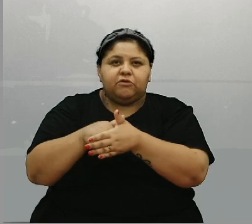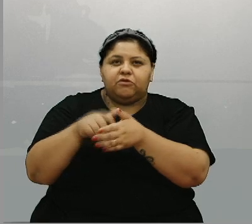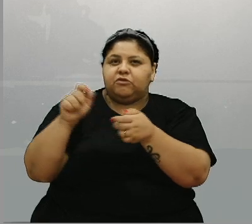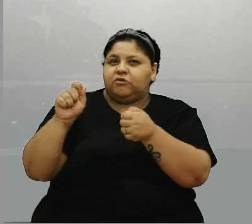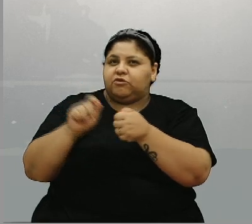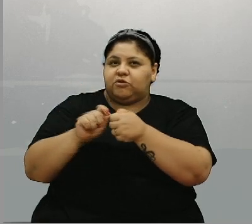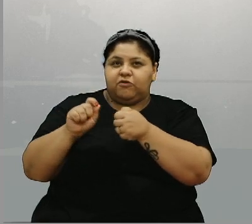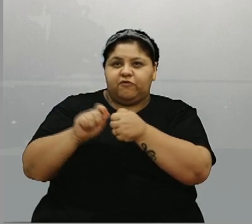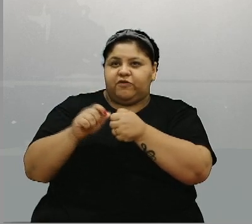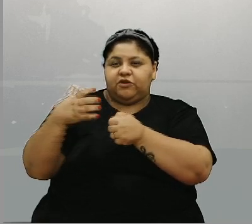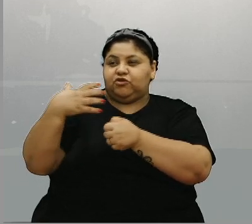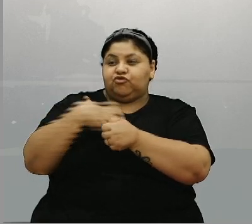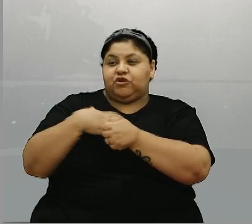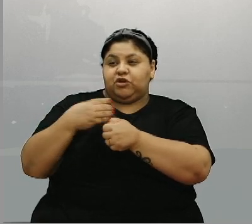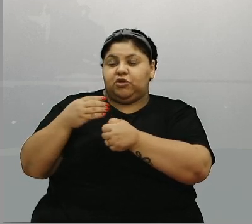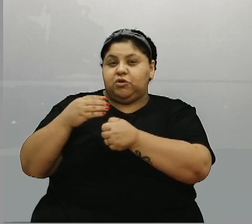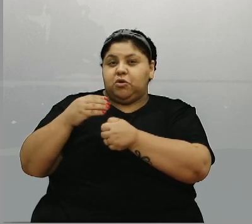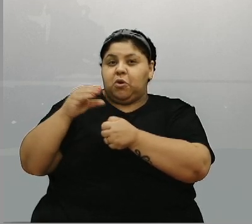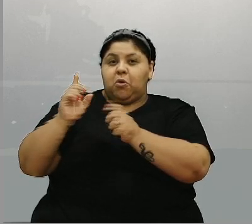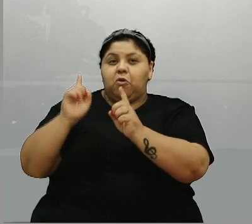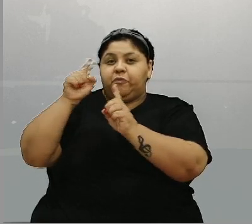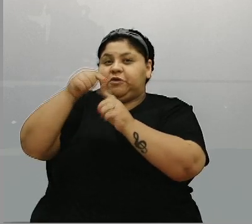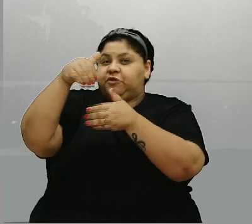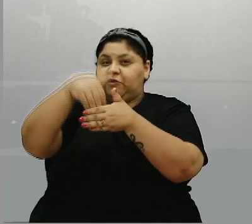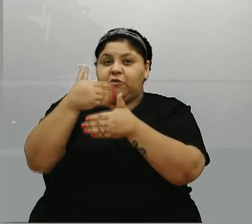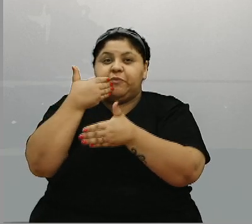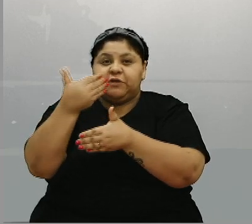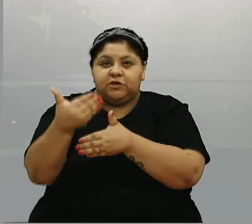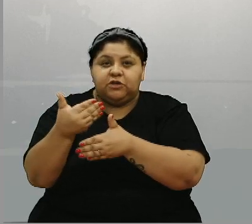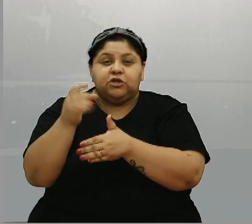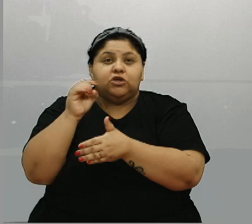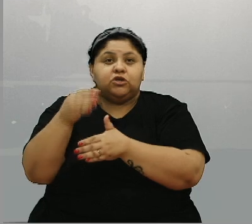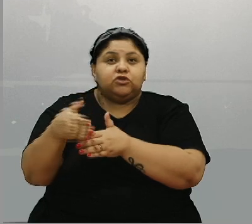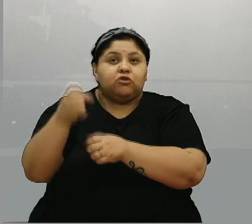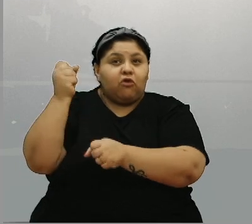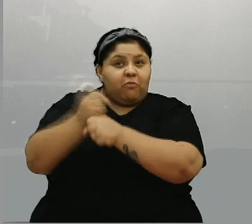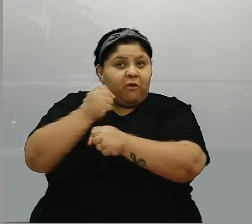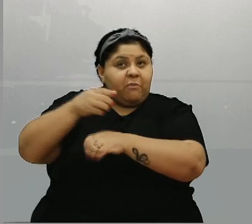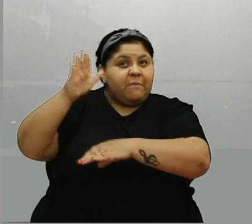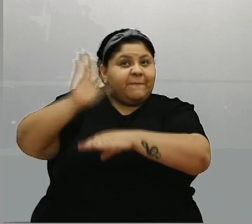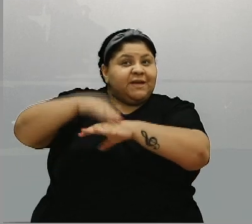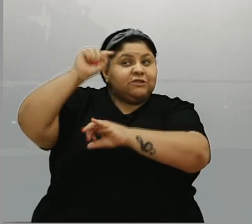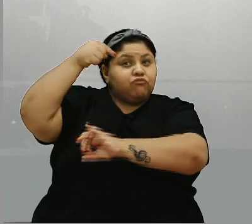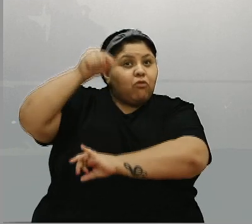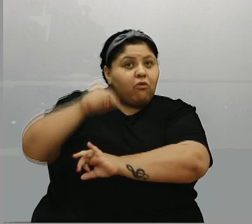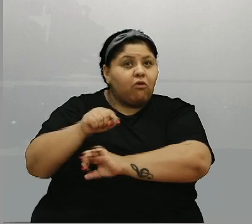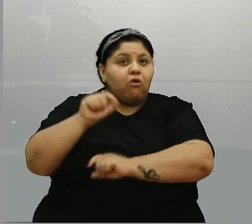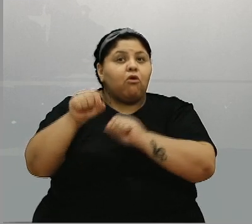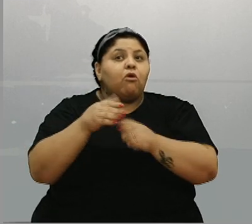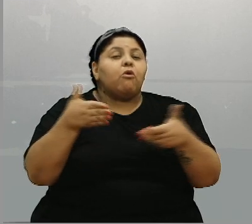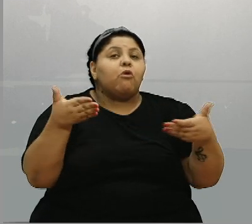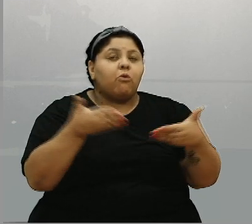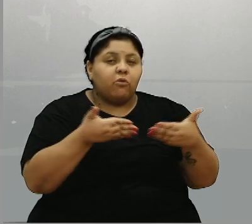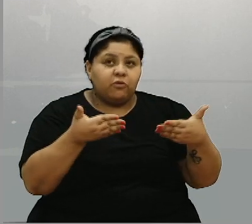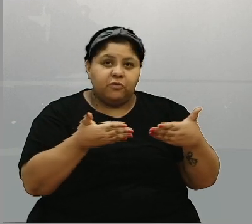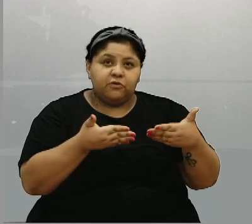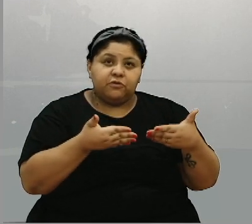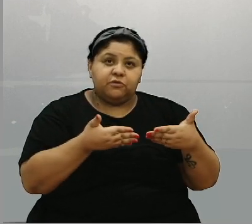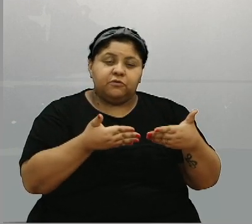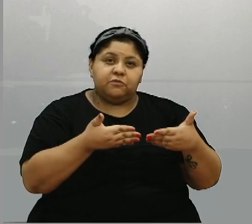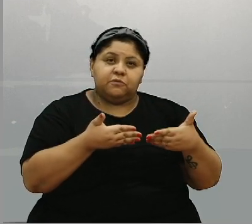forma eleitoreira, né? Ele fez isso, ele atendeu um pedido nosso. Só que ele disse: é uma obra mais complexa. Só que como agora